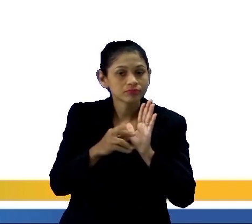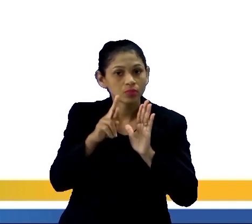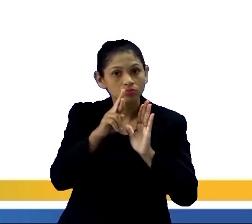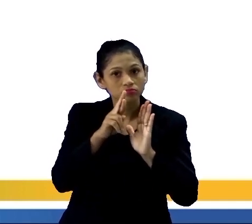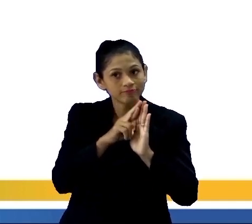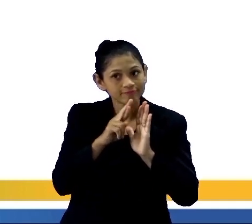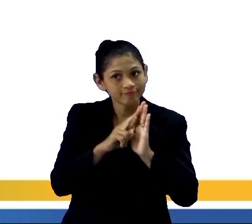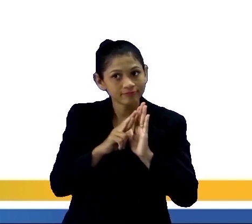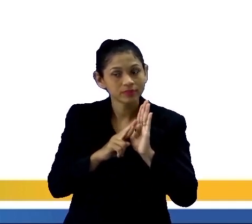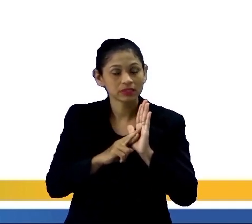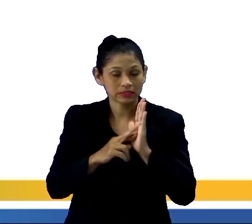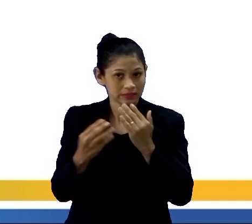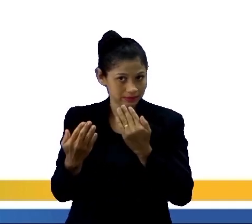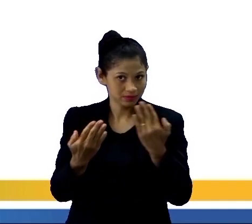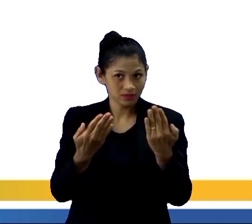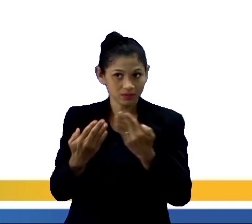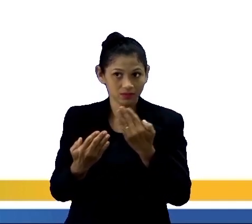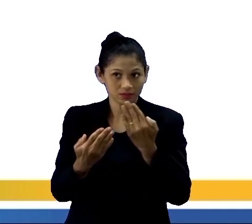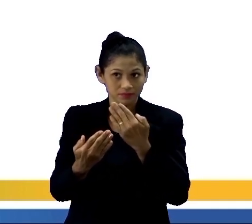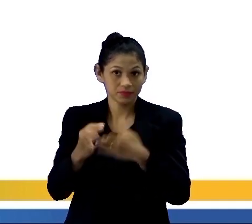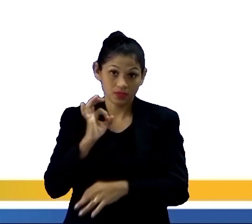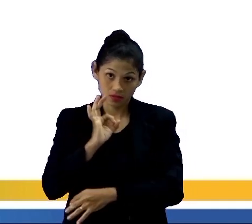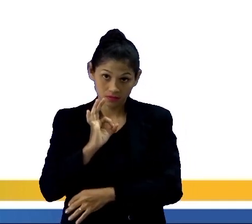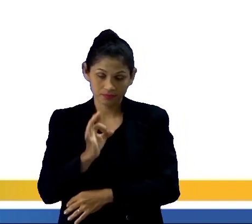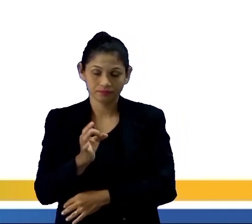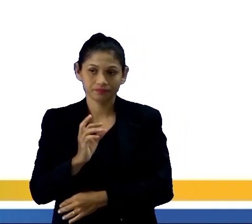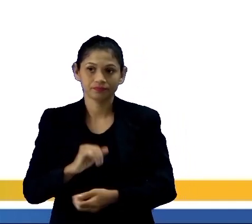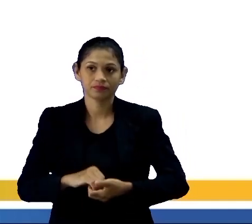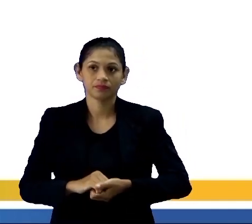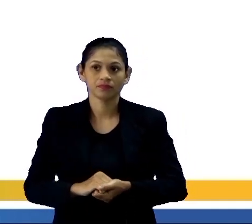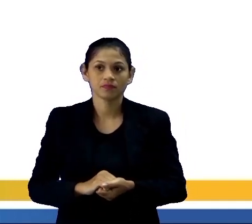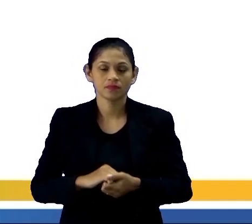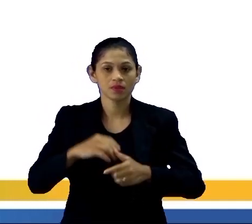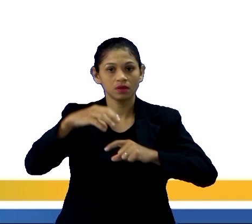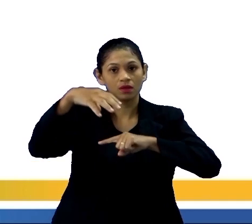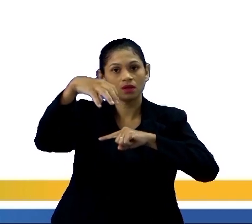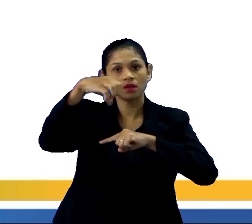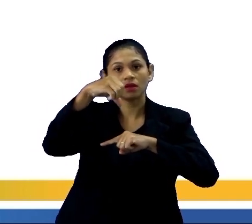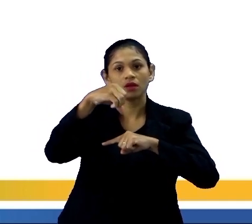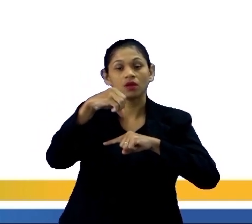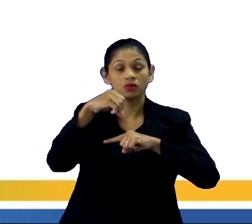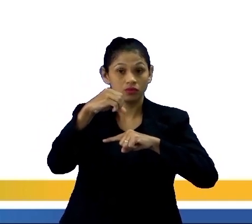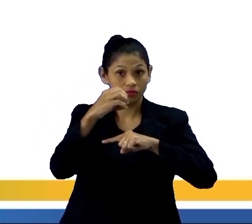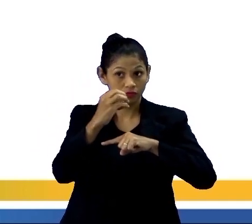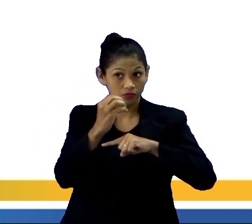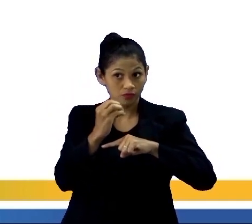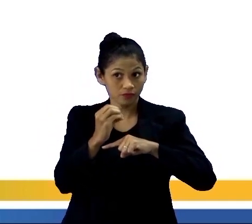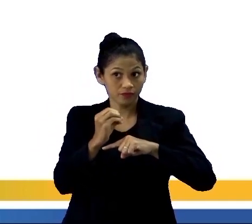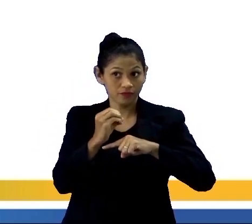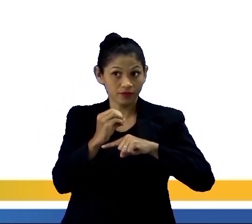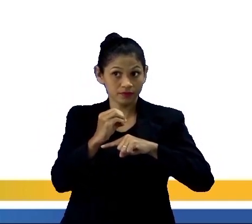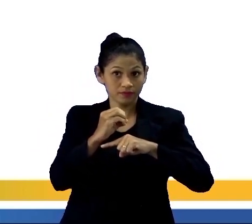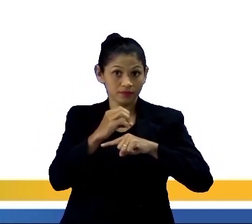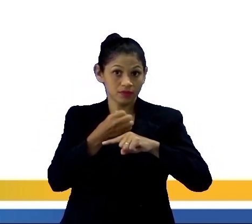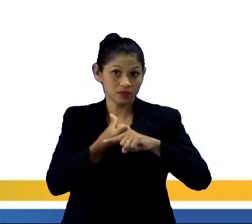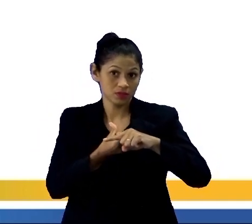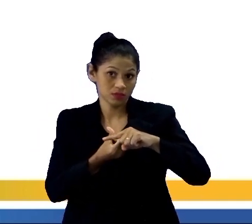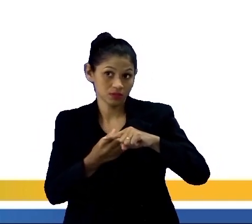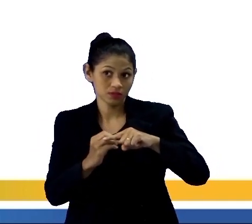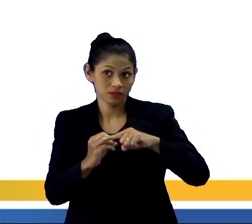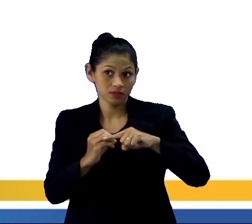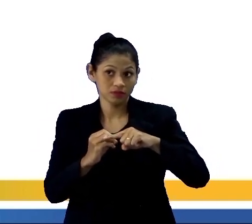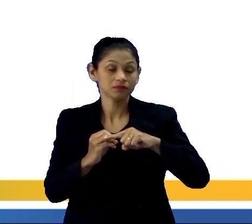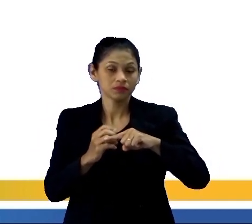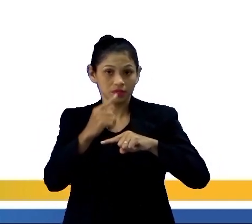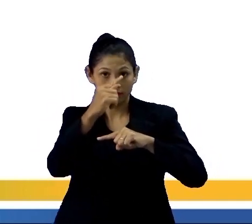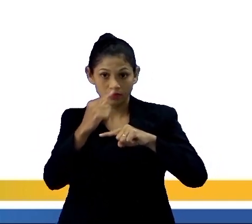fundamental das proporções e resolver a equação resultante. Vamos multiplicar o meio pelos extremos. 90 vezes